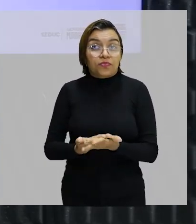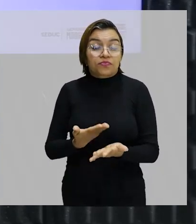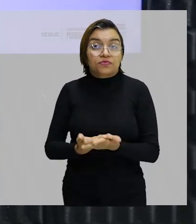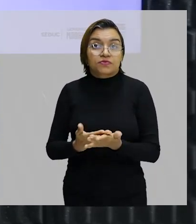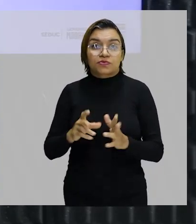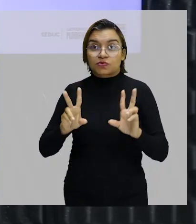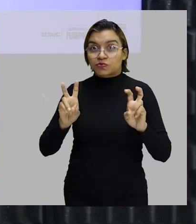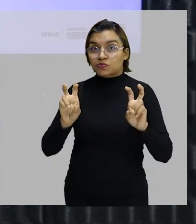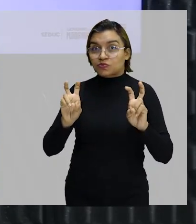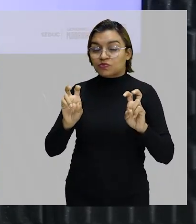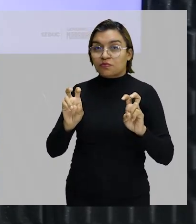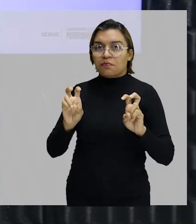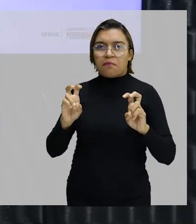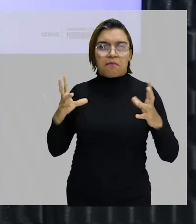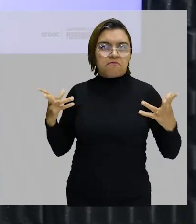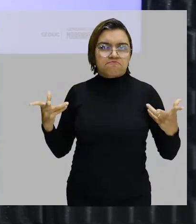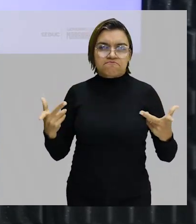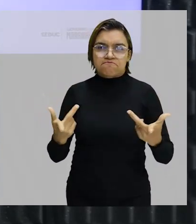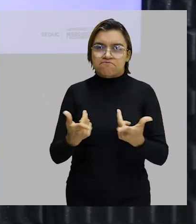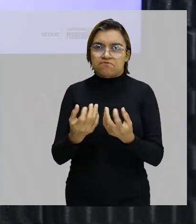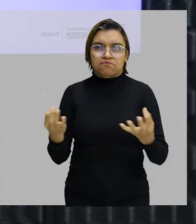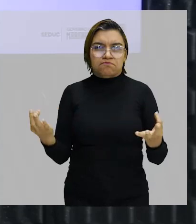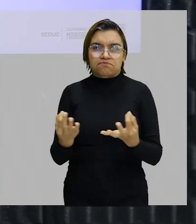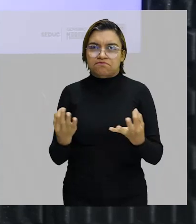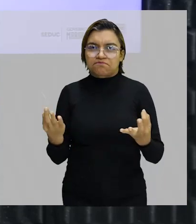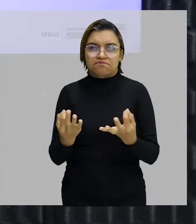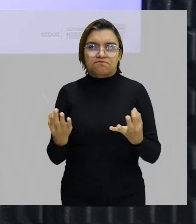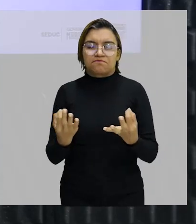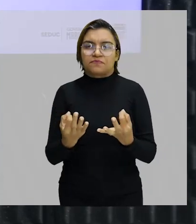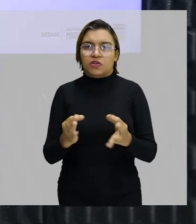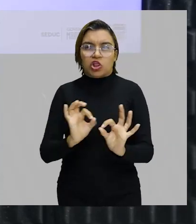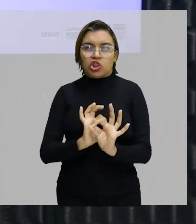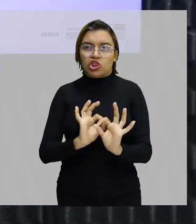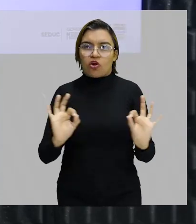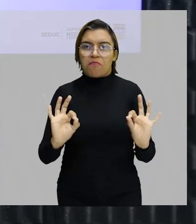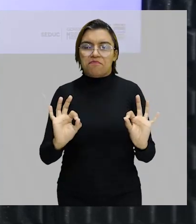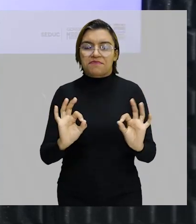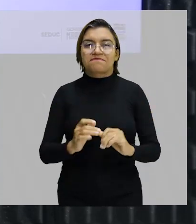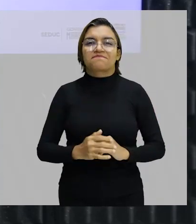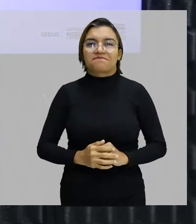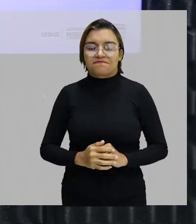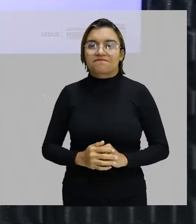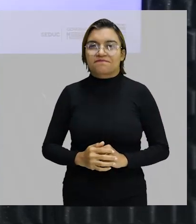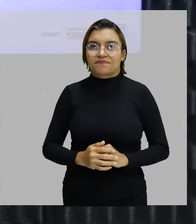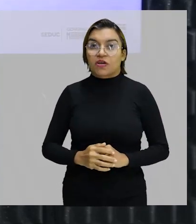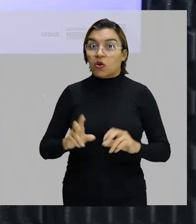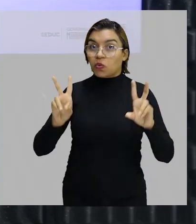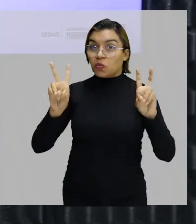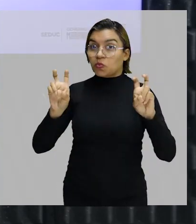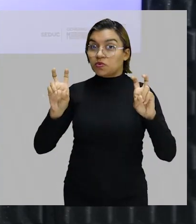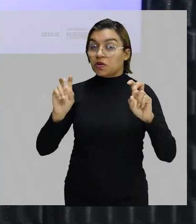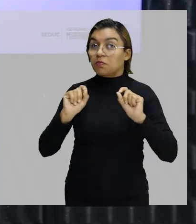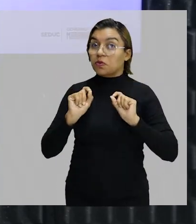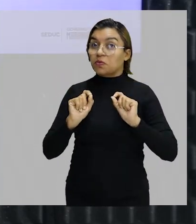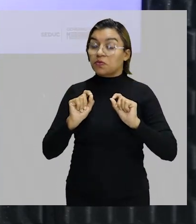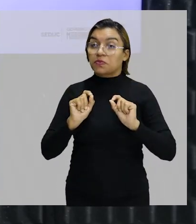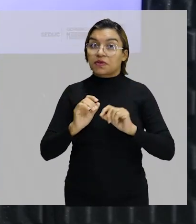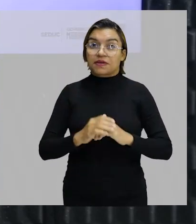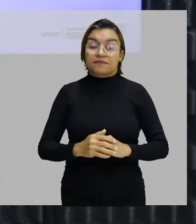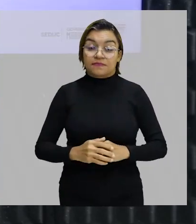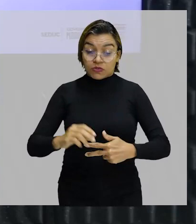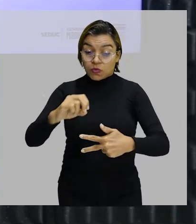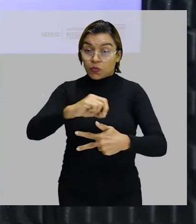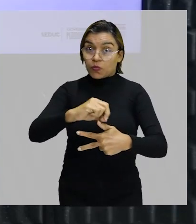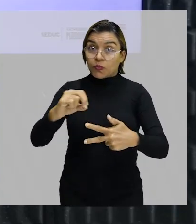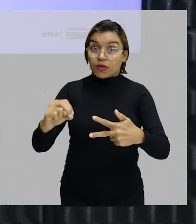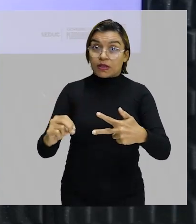aula sensacional, vou repetir, sensacional, de uma temática que olha o